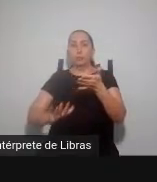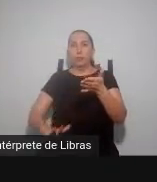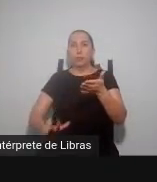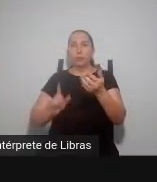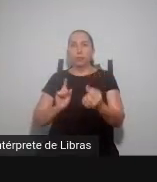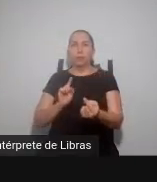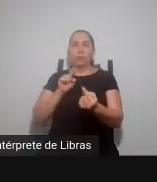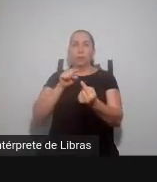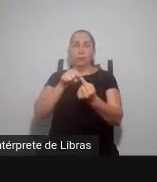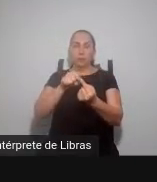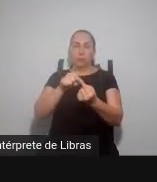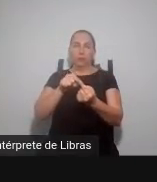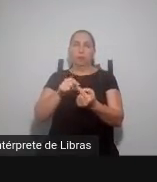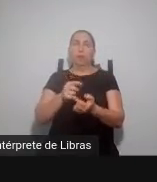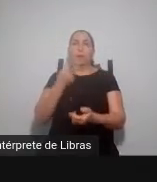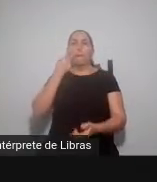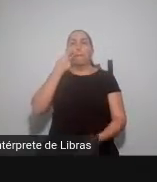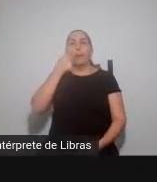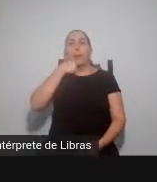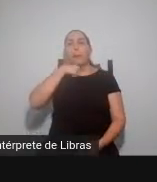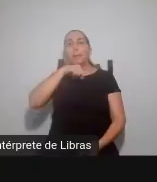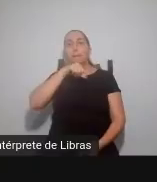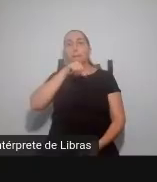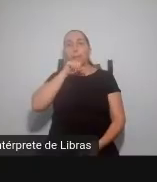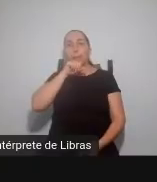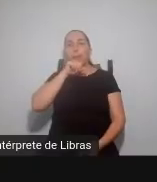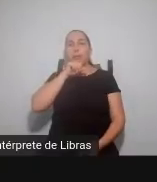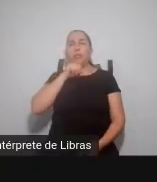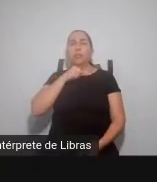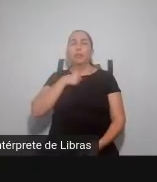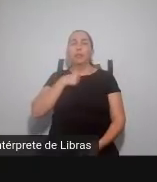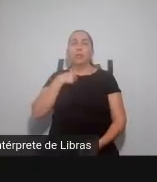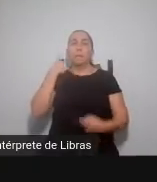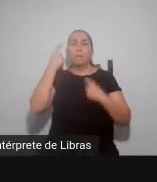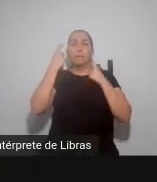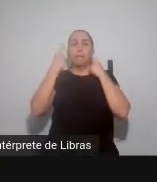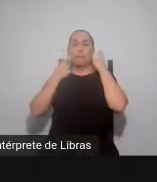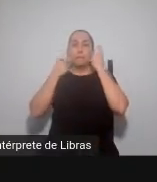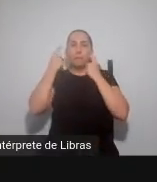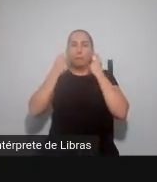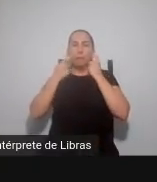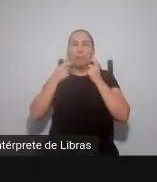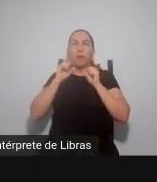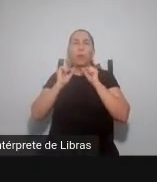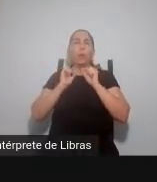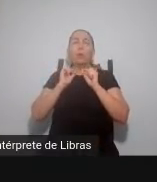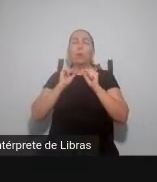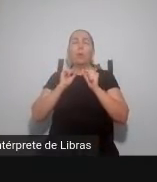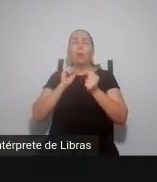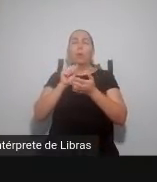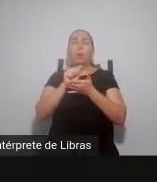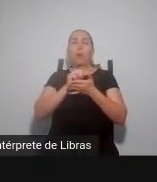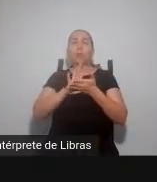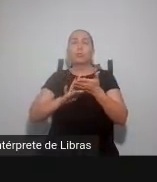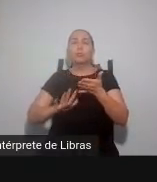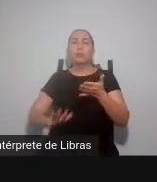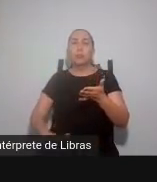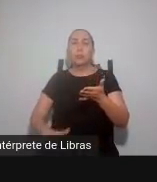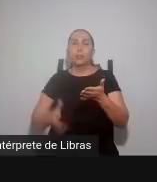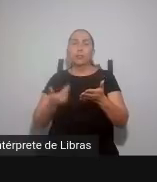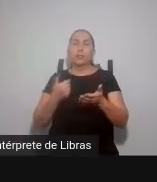em relação à oferta de atividades, porque eles não sabem muito o que fazer, né? E na medida em que a